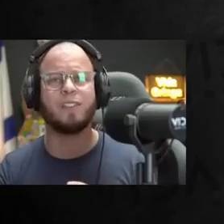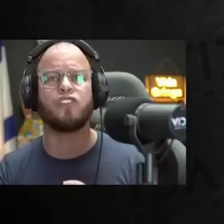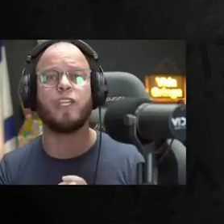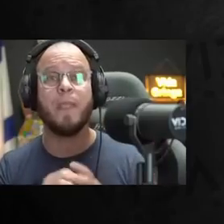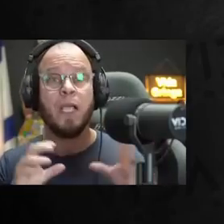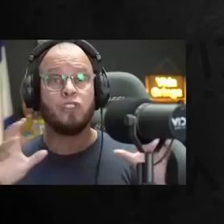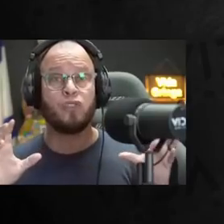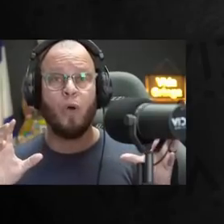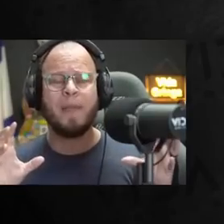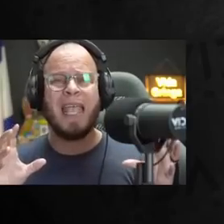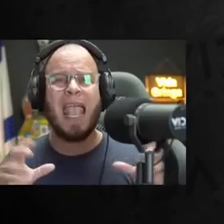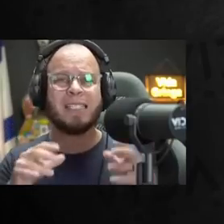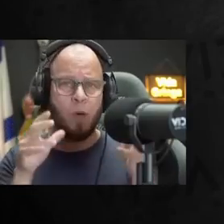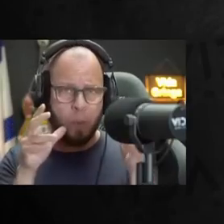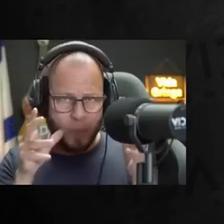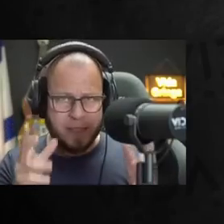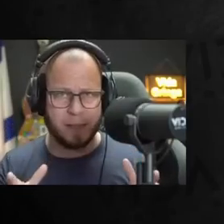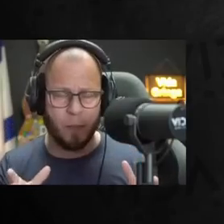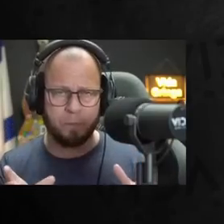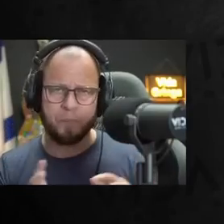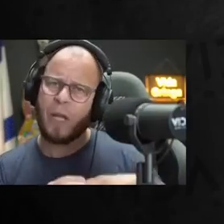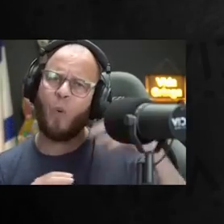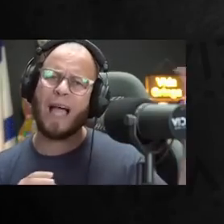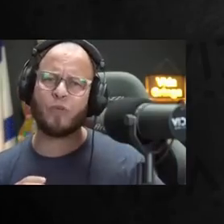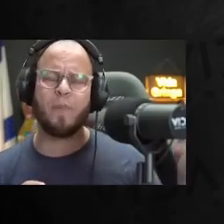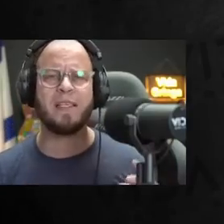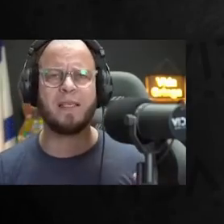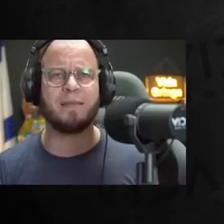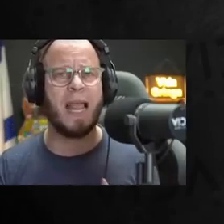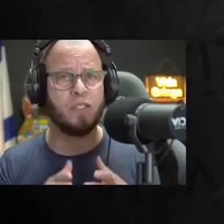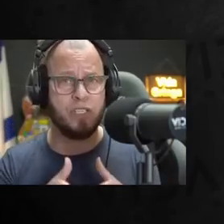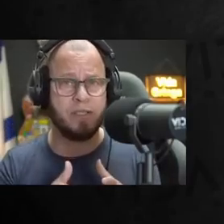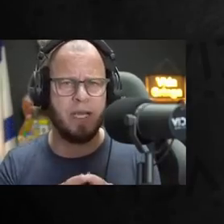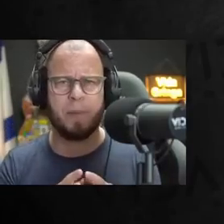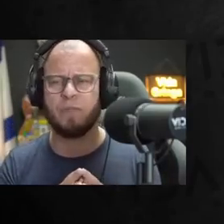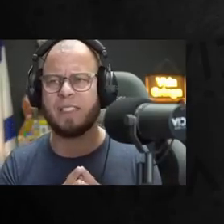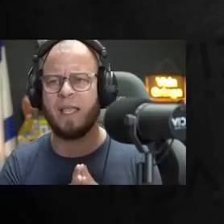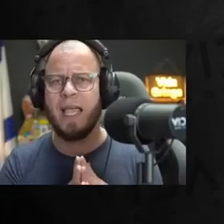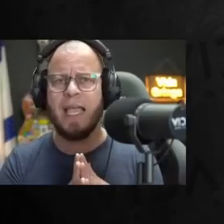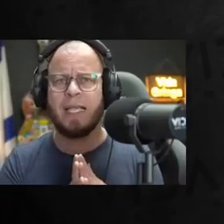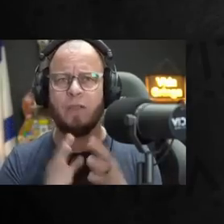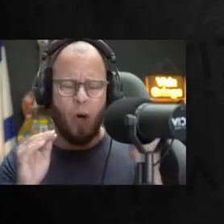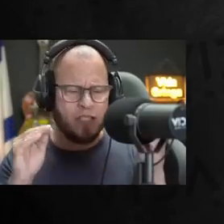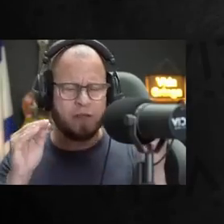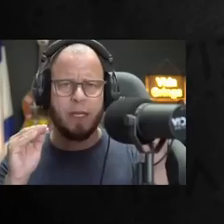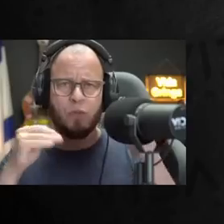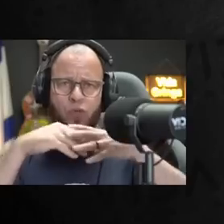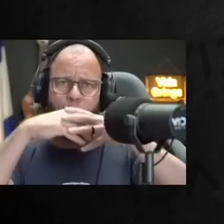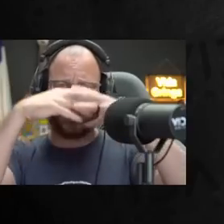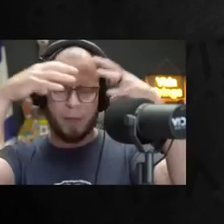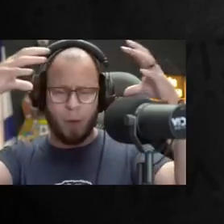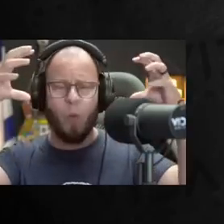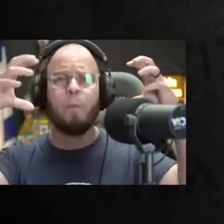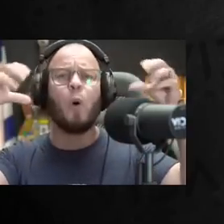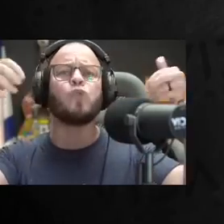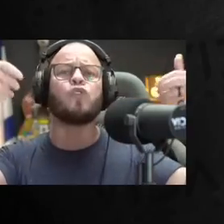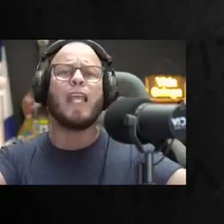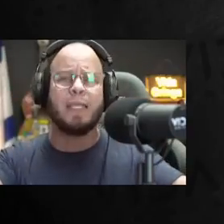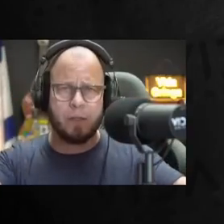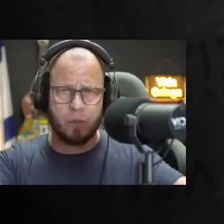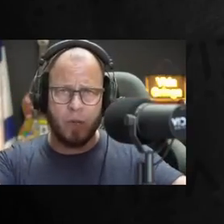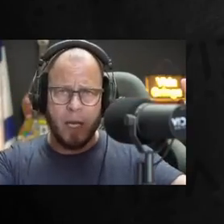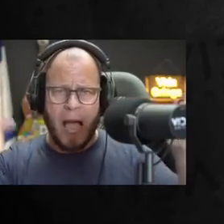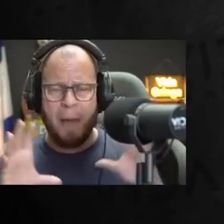bom você assistir sobre essa oposição quatro meses atrás eu dizia para você que nós temos hoje o